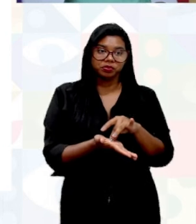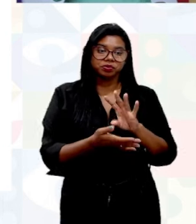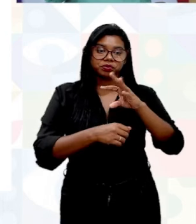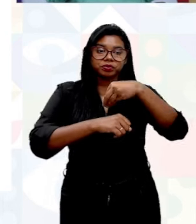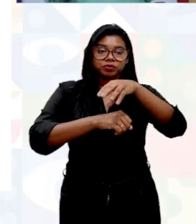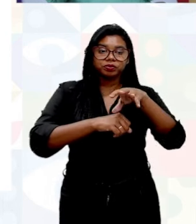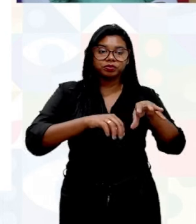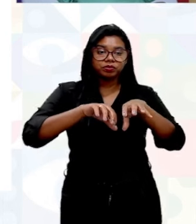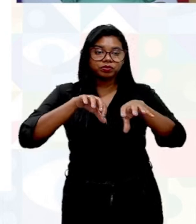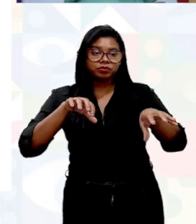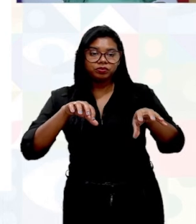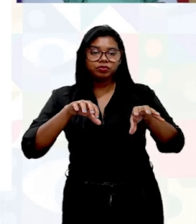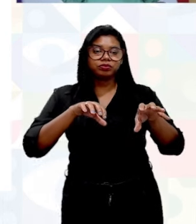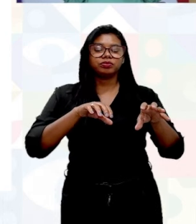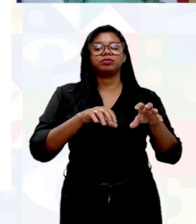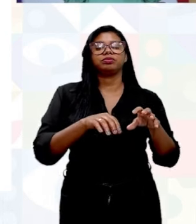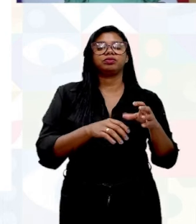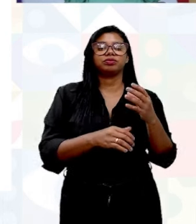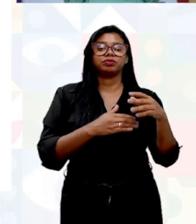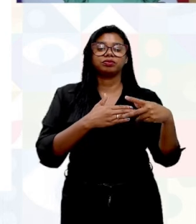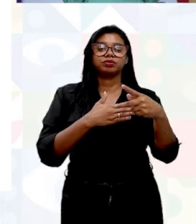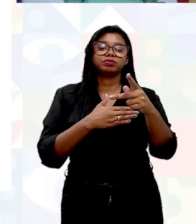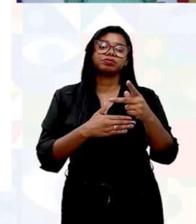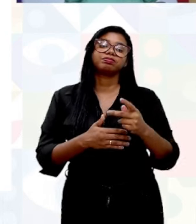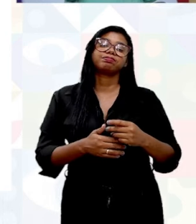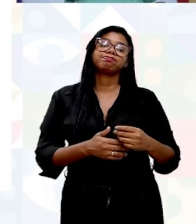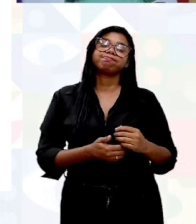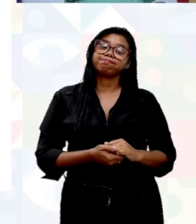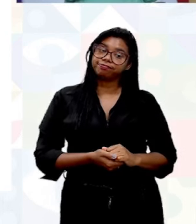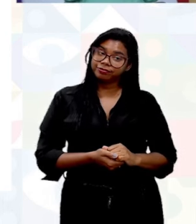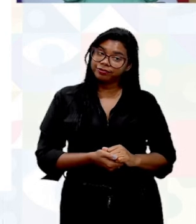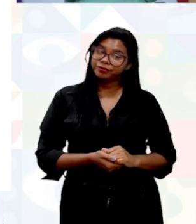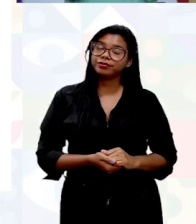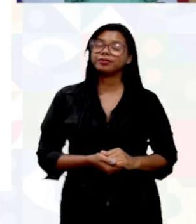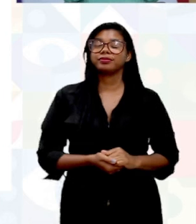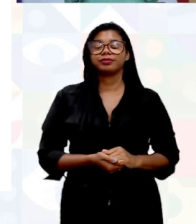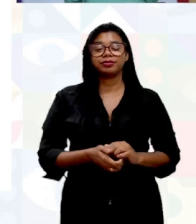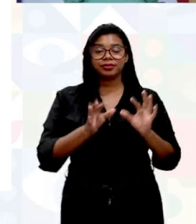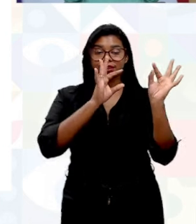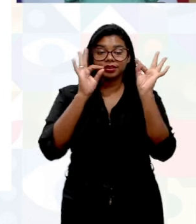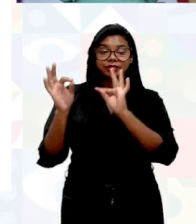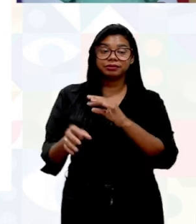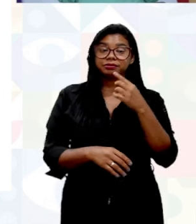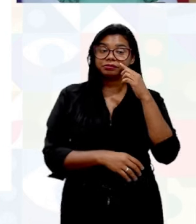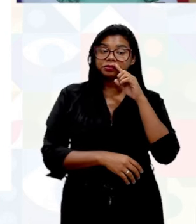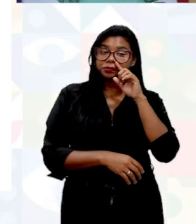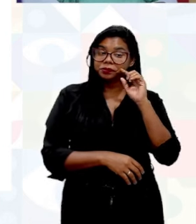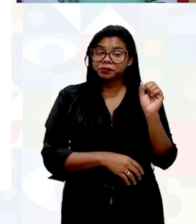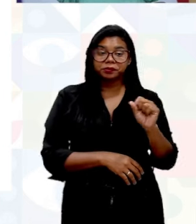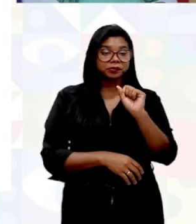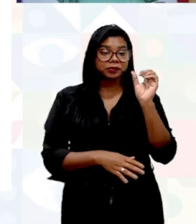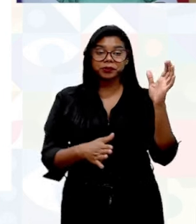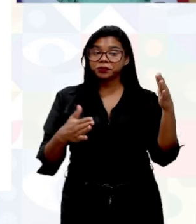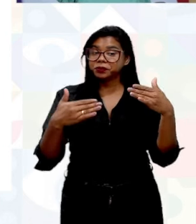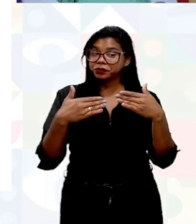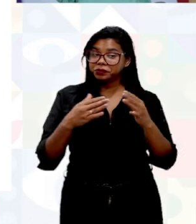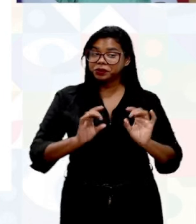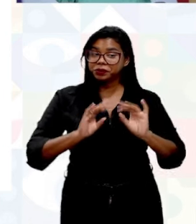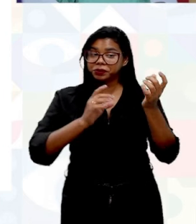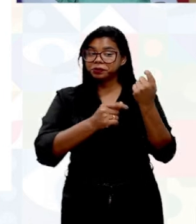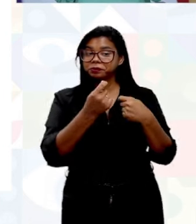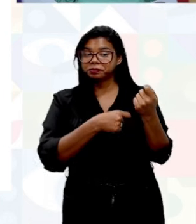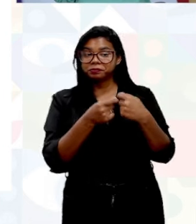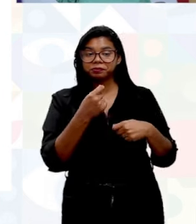tanto desejo, ela vai para frente, tá? Então, você vê aí o risco de não se fechar uma negociação. Então, tá